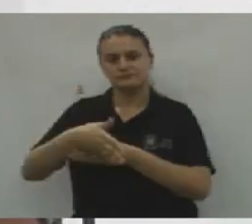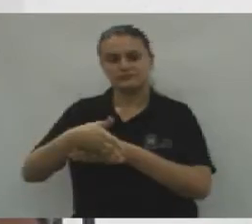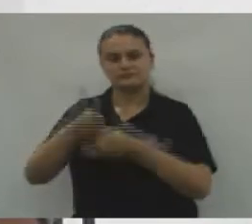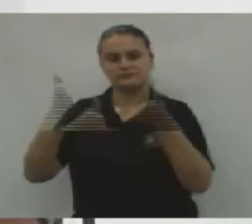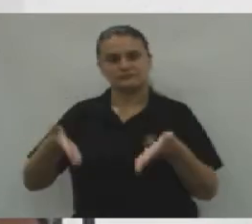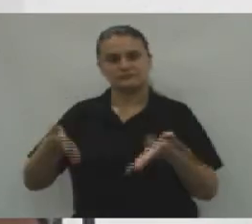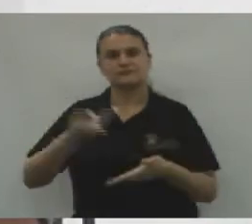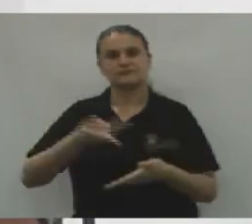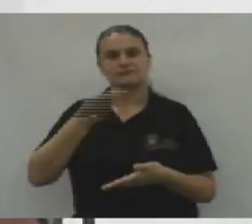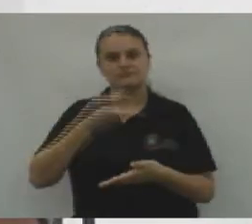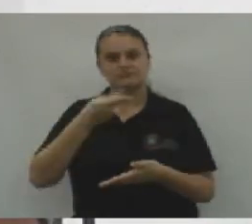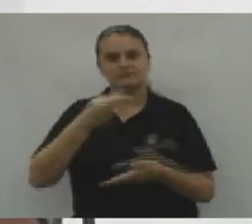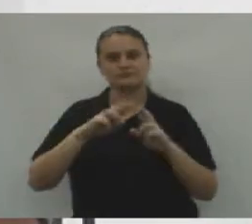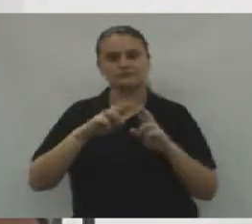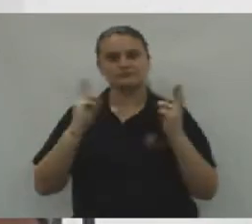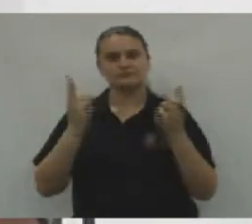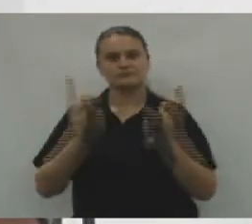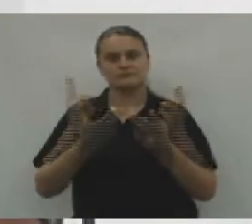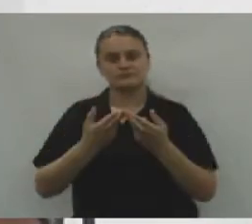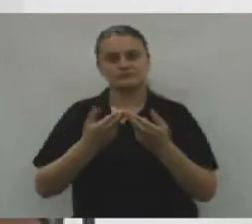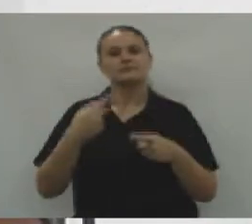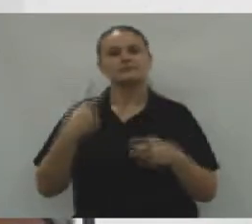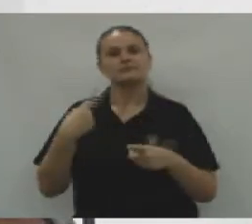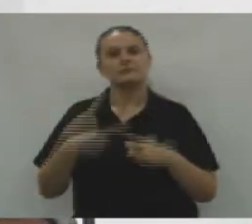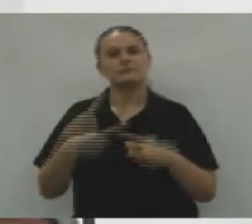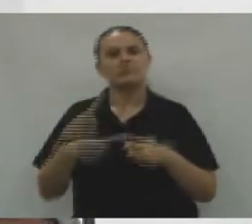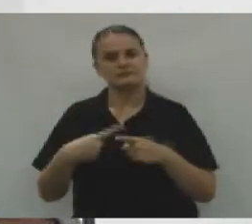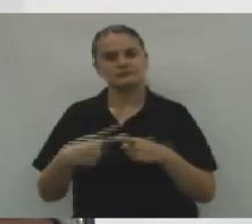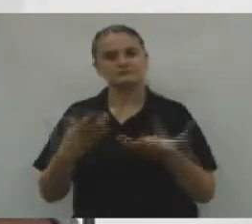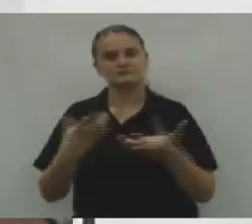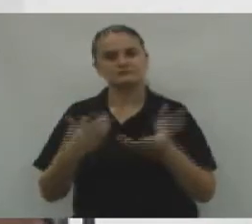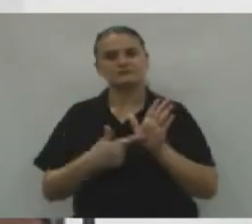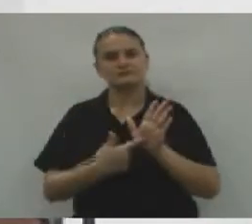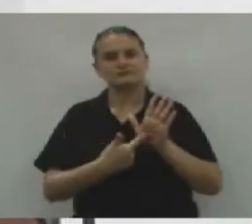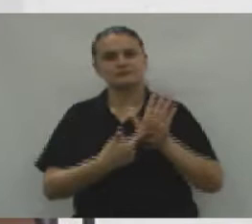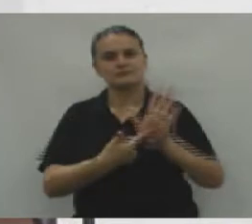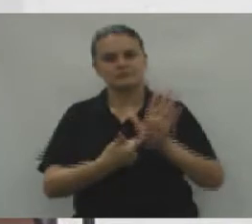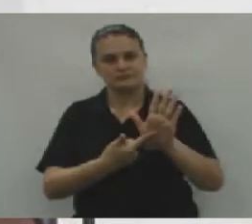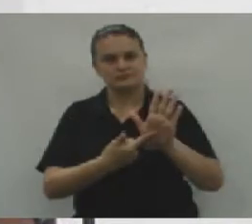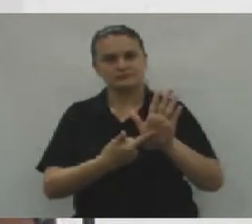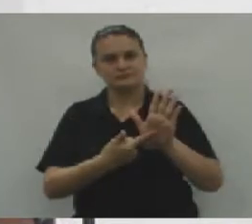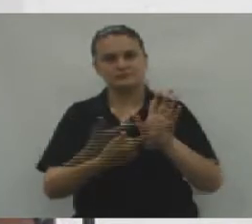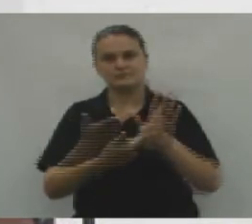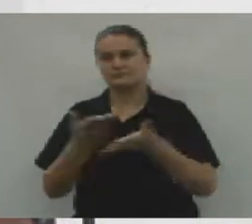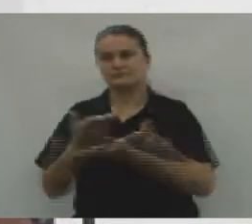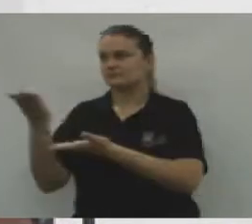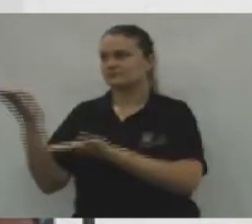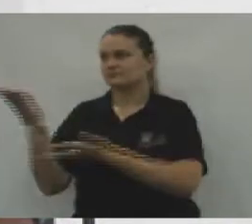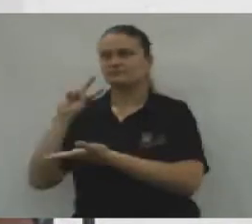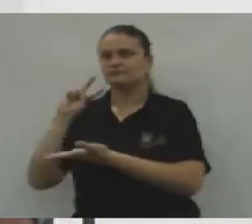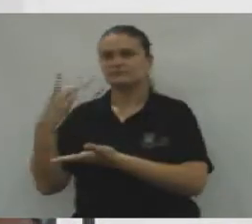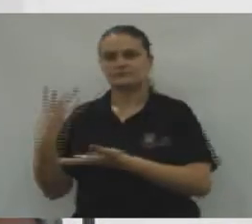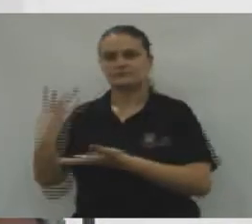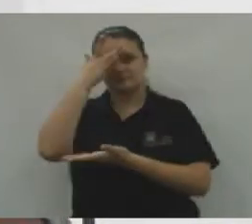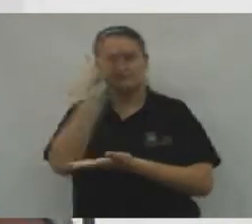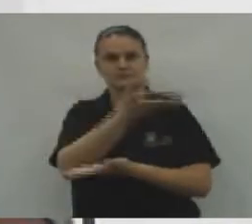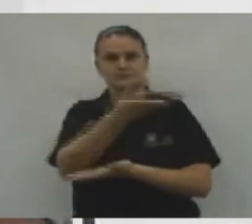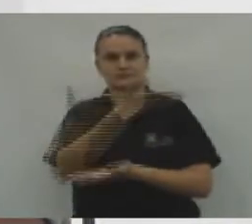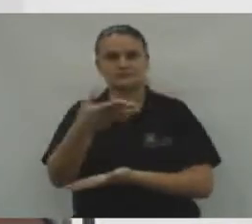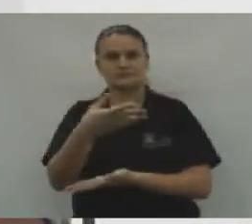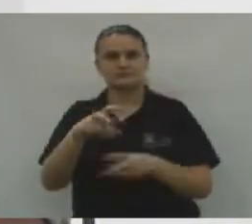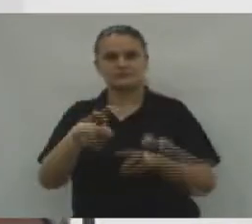nessa sessão hoje foi principalmente aí para mostrar, principalmente para os vereadores e para a comunidade, da importância